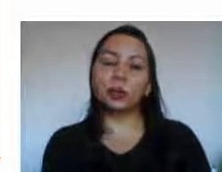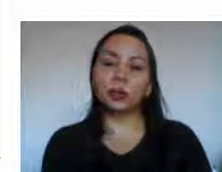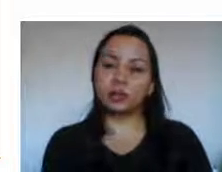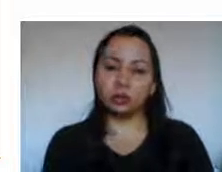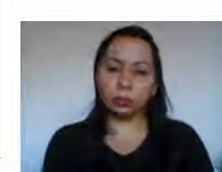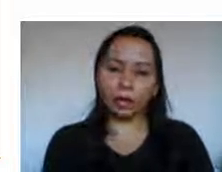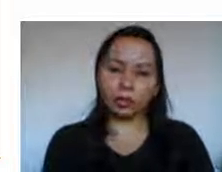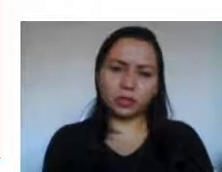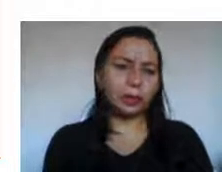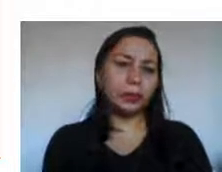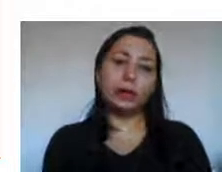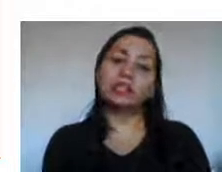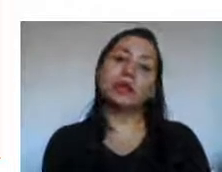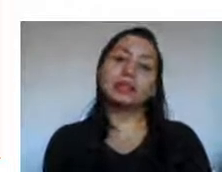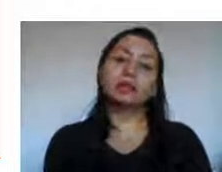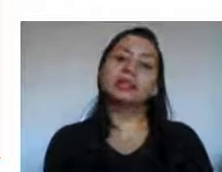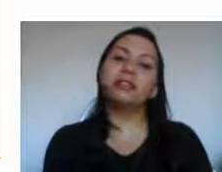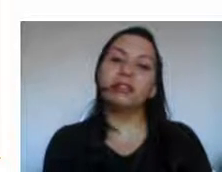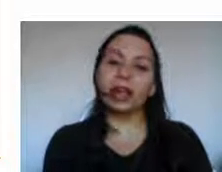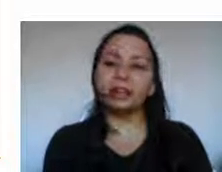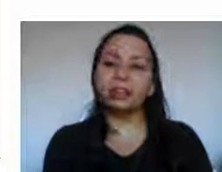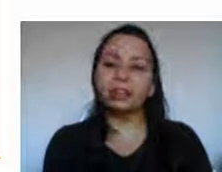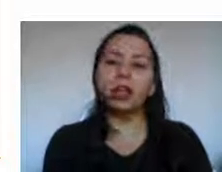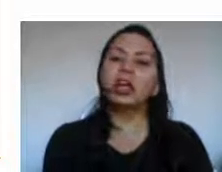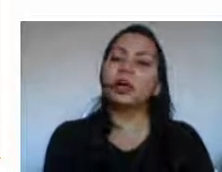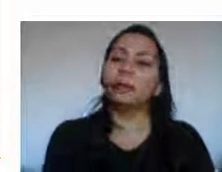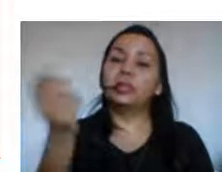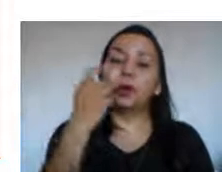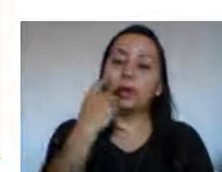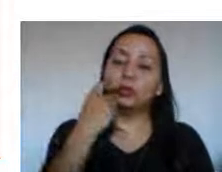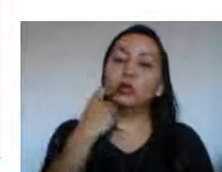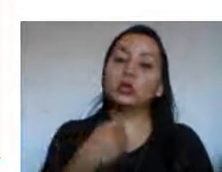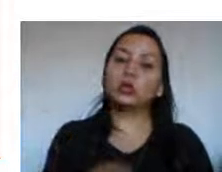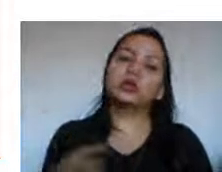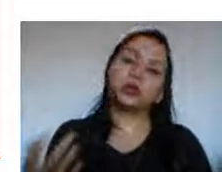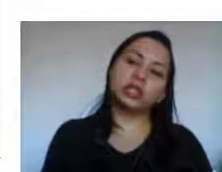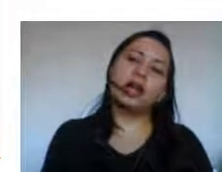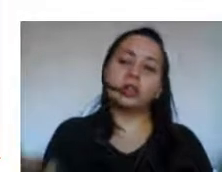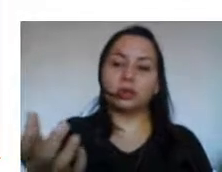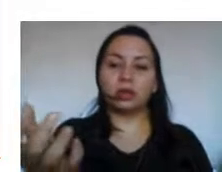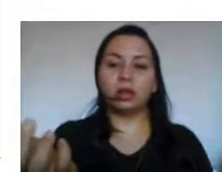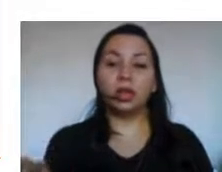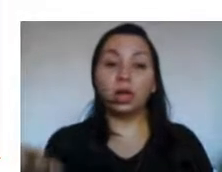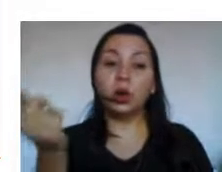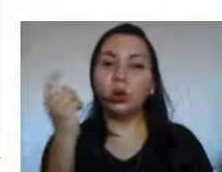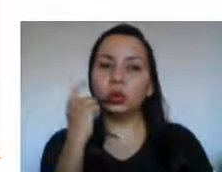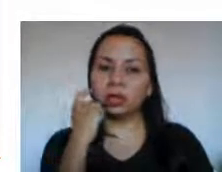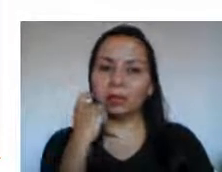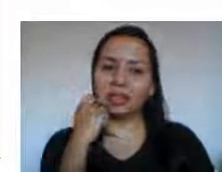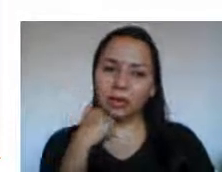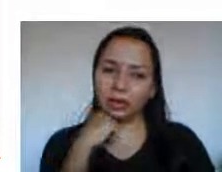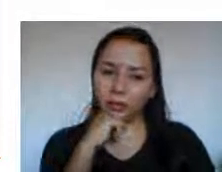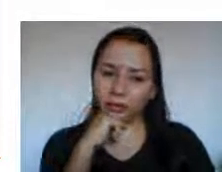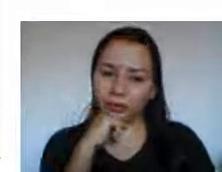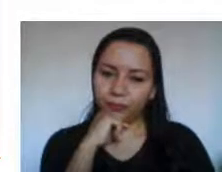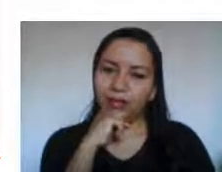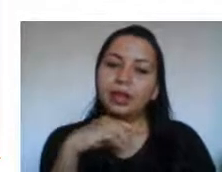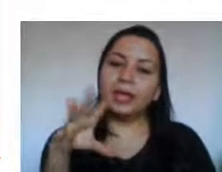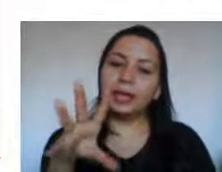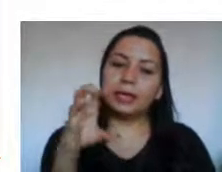grande proporção de peixes. É uma exploração desenfreada, principalmente moluscos, crustáceos e outros animais